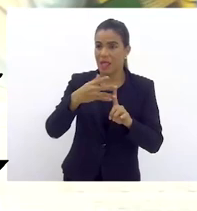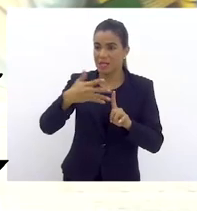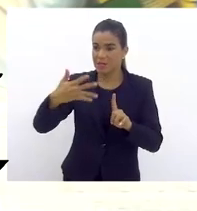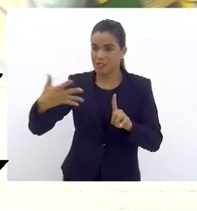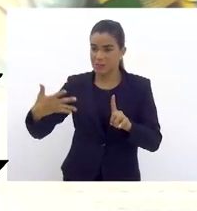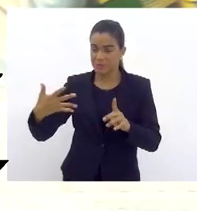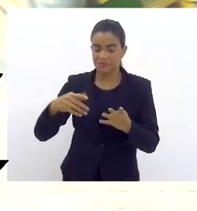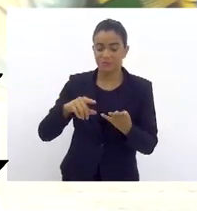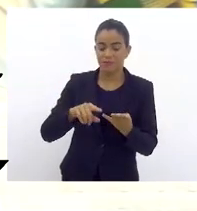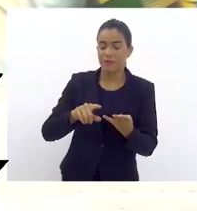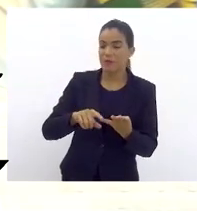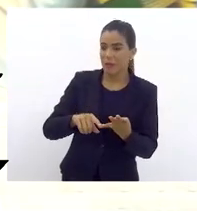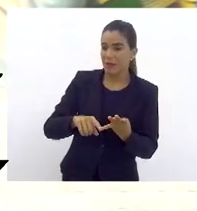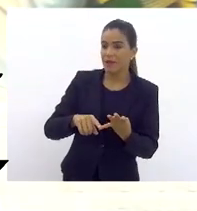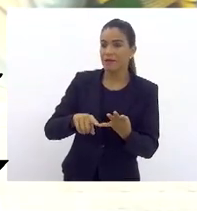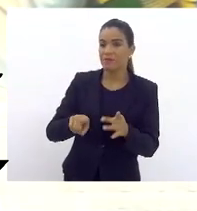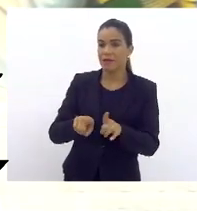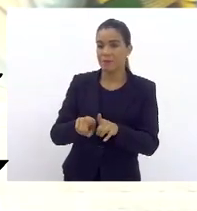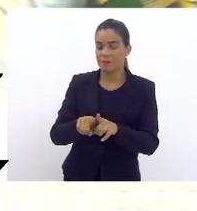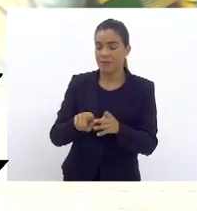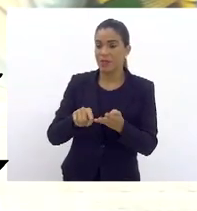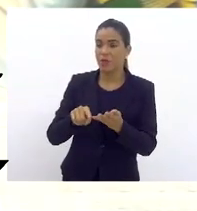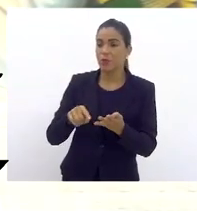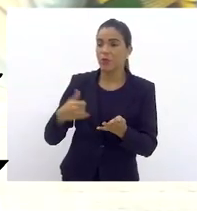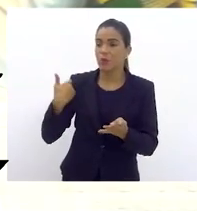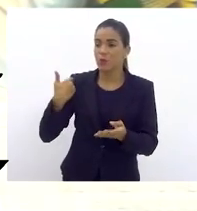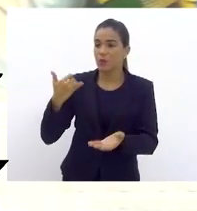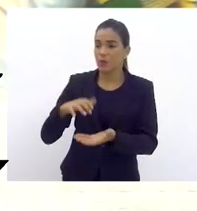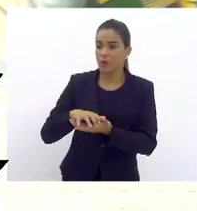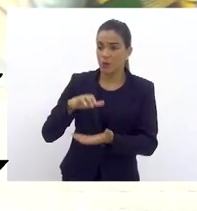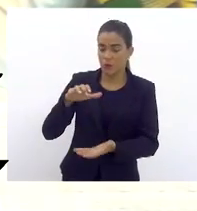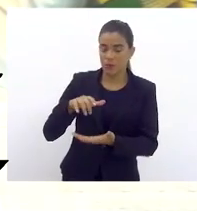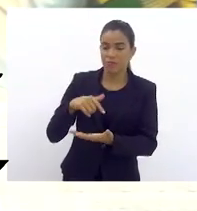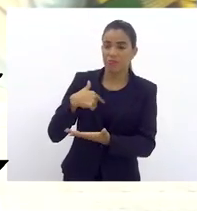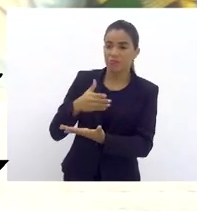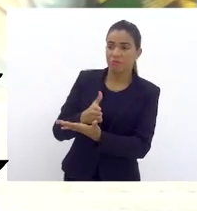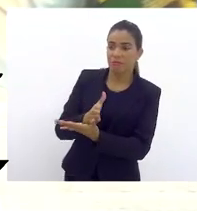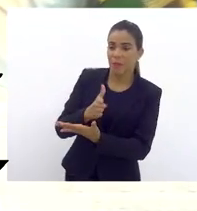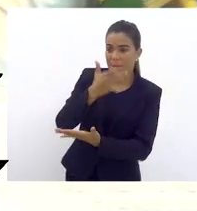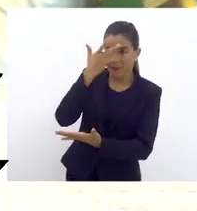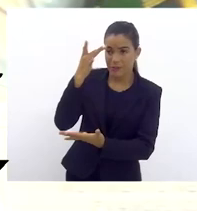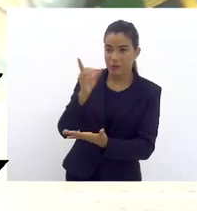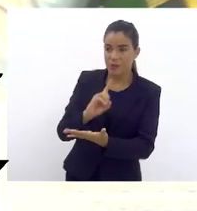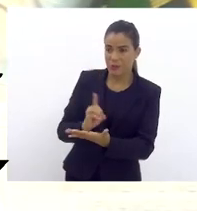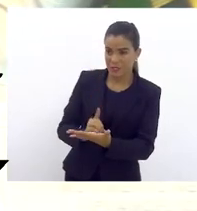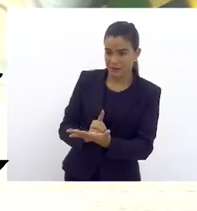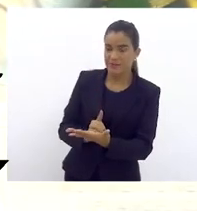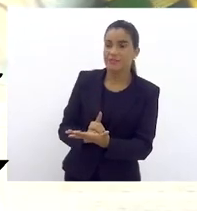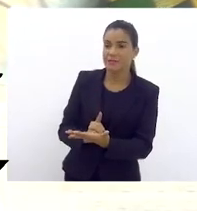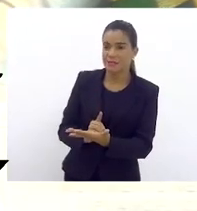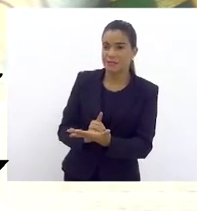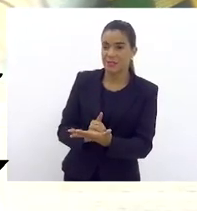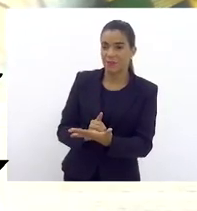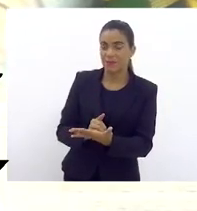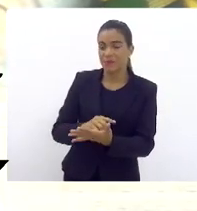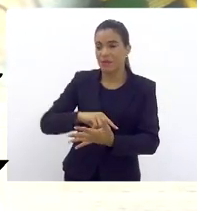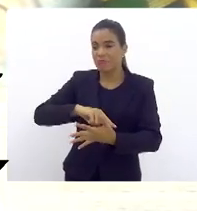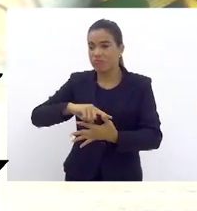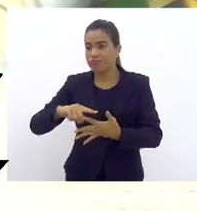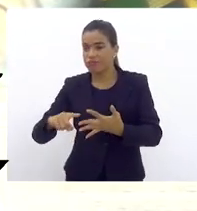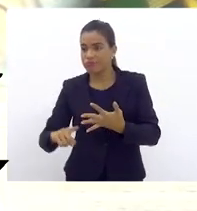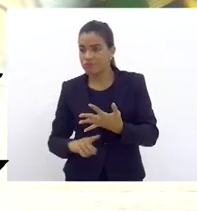nós temos a superintendência do Idoso nós temos a Superintendência da pessoa com deficiência e temos lá